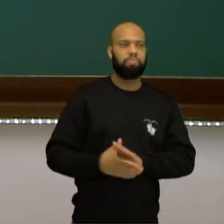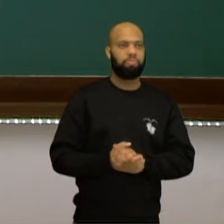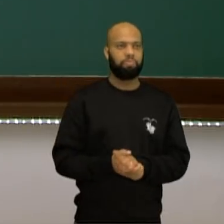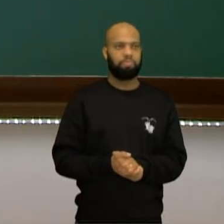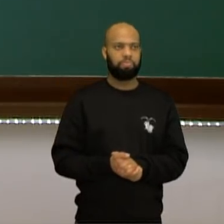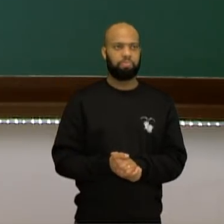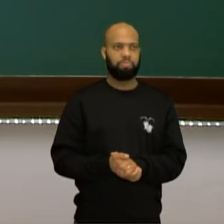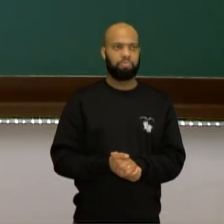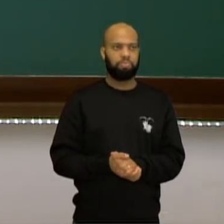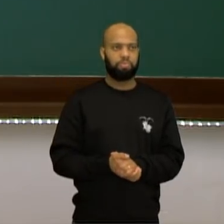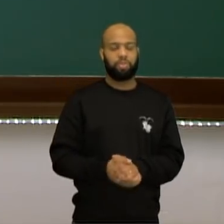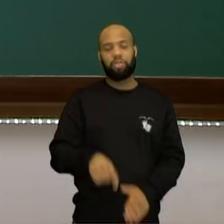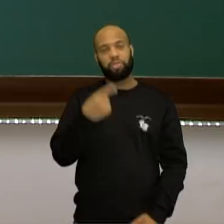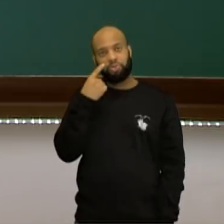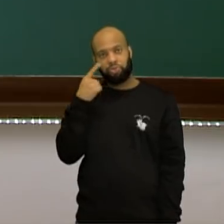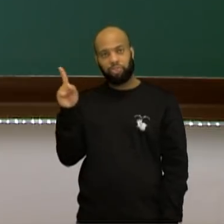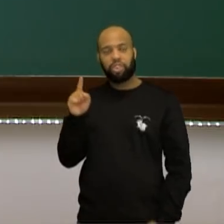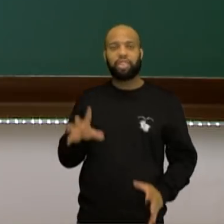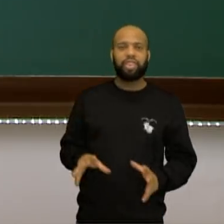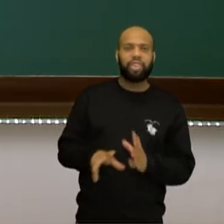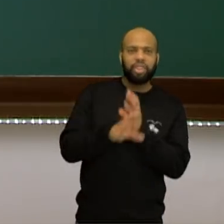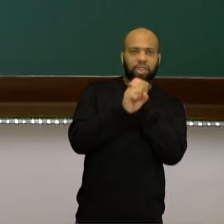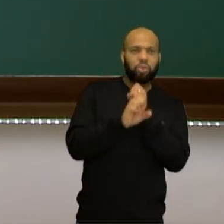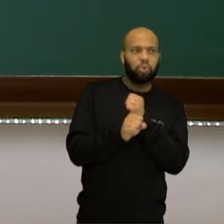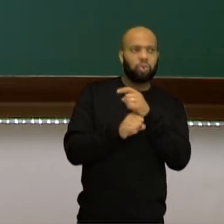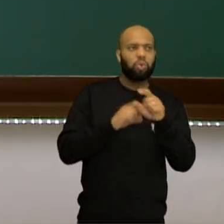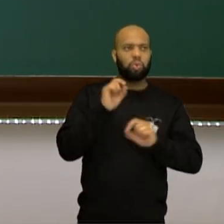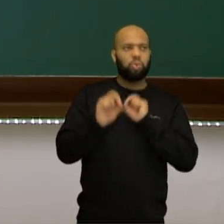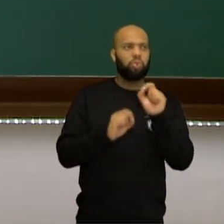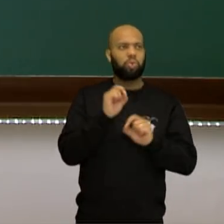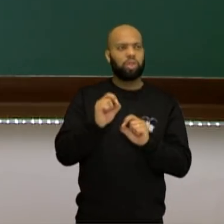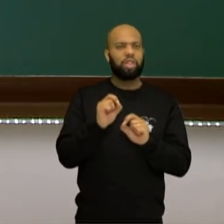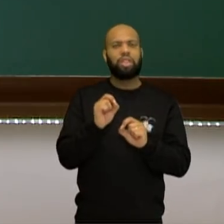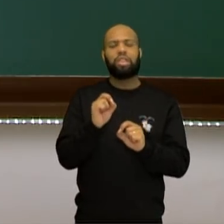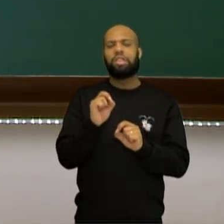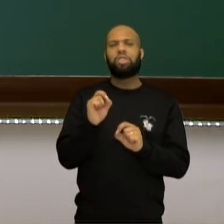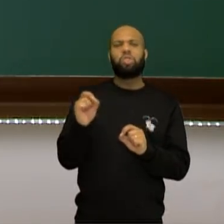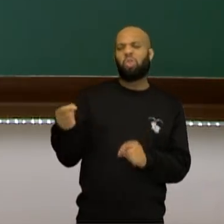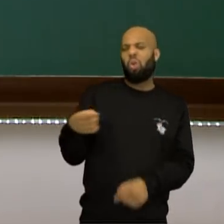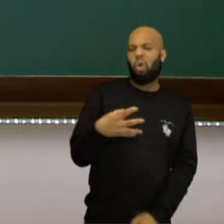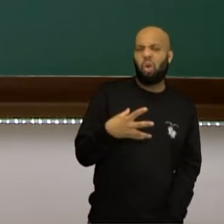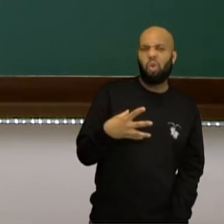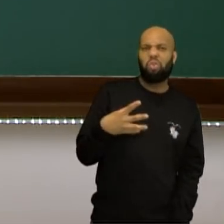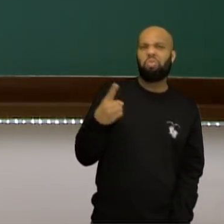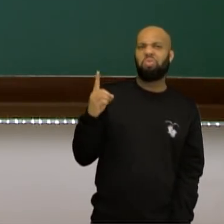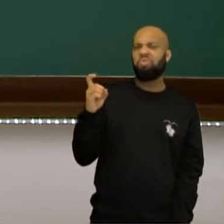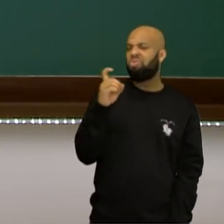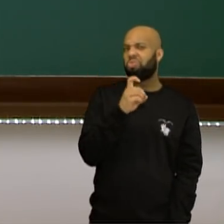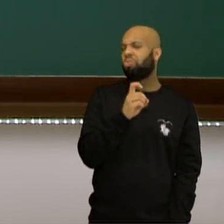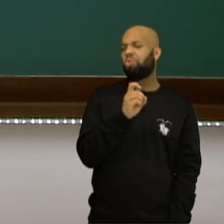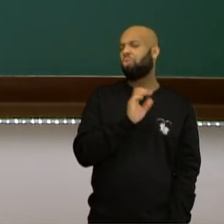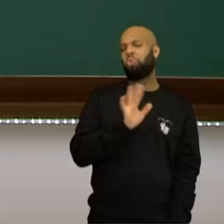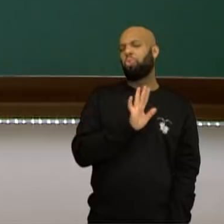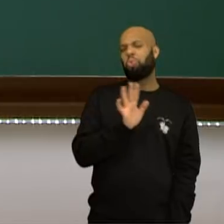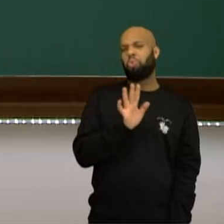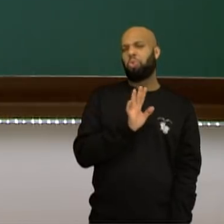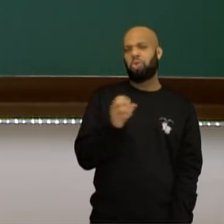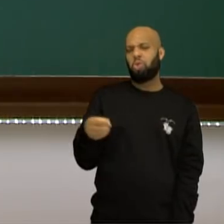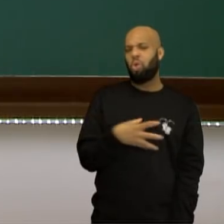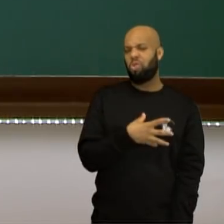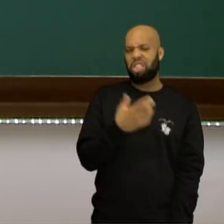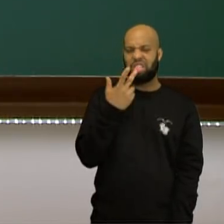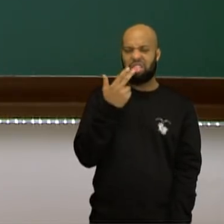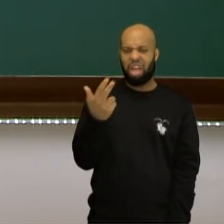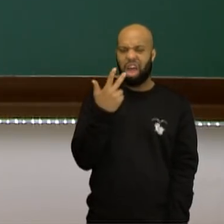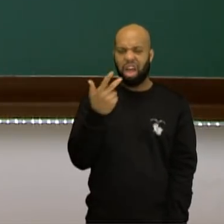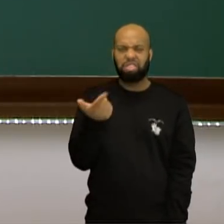metros. Então, vejam, esse cálculo aqui não tem nada de inusitado, de inédito, não tem coisa nova, não